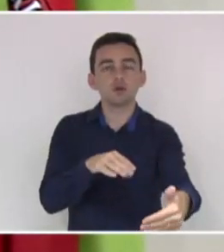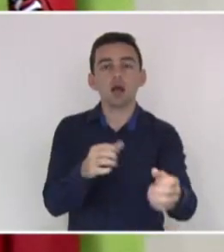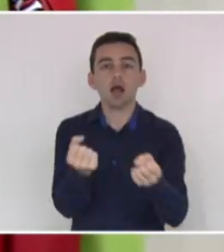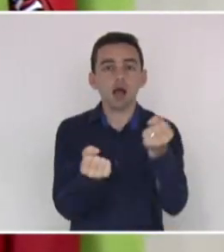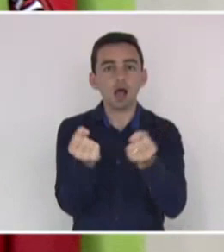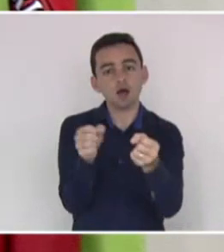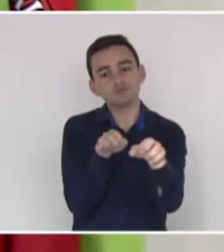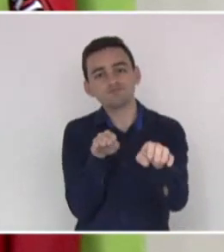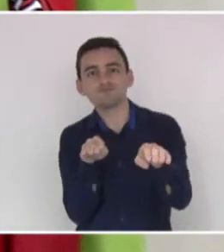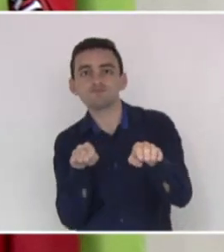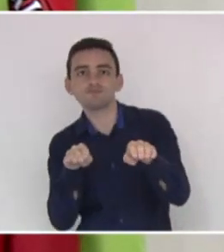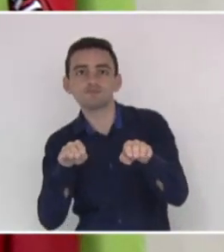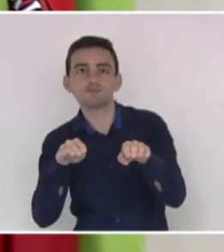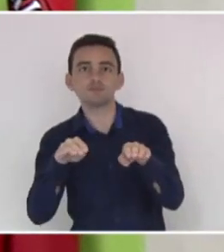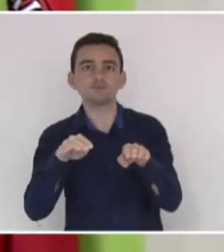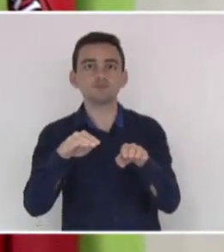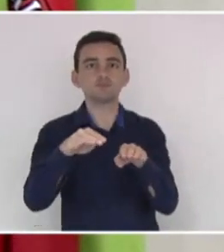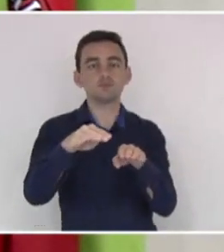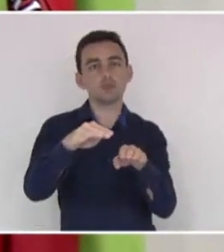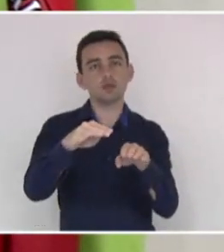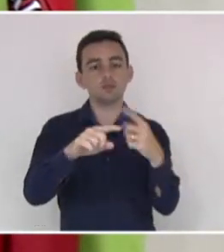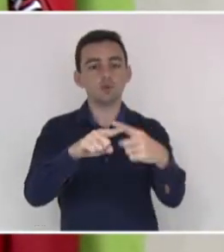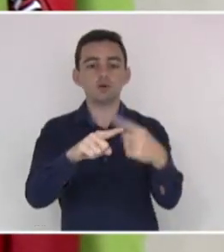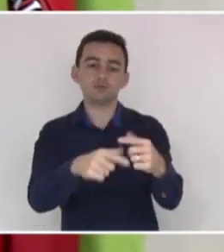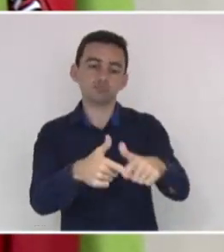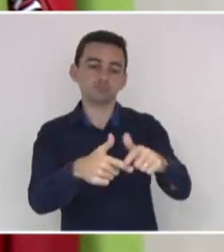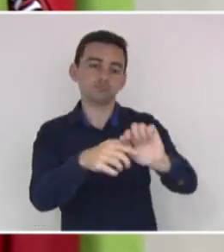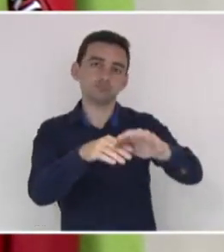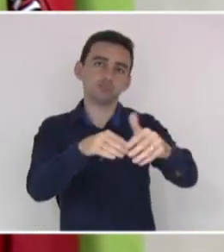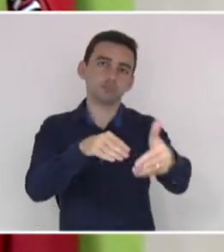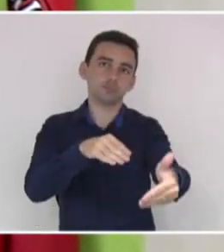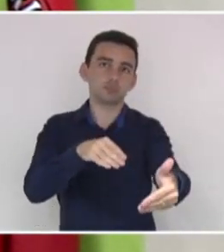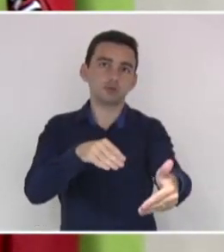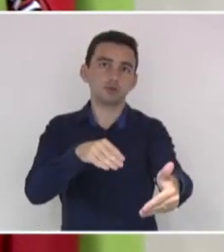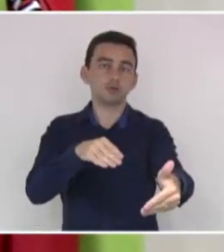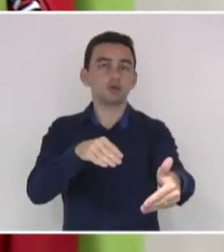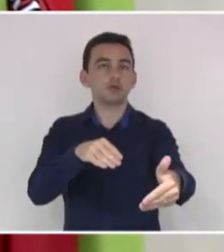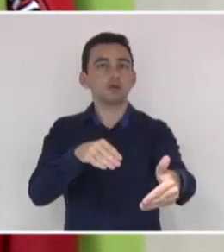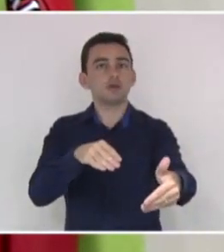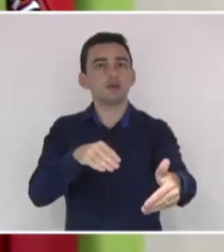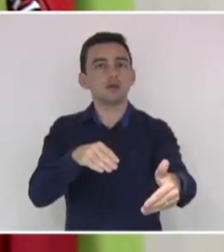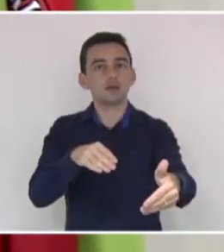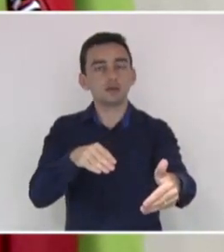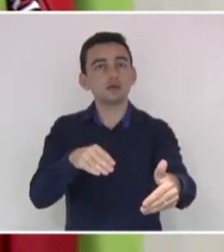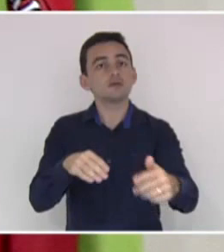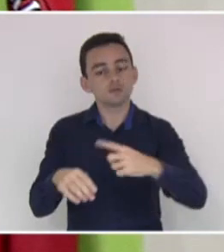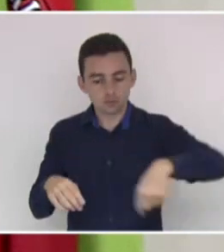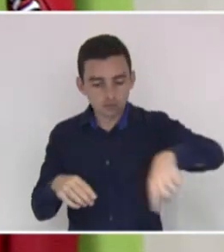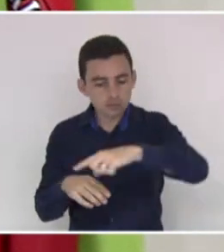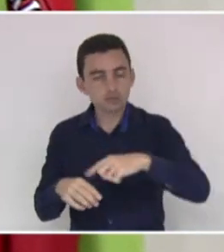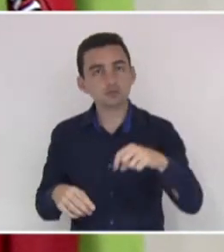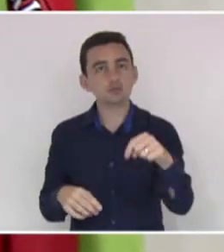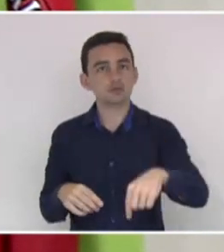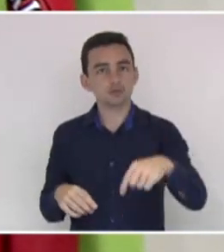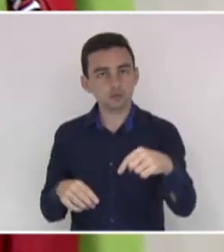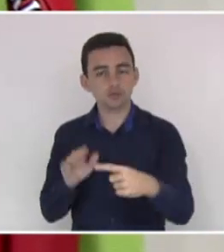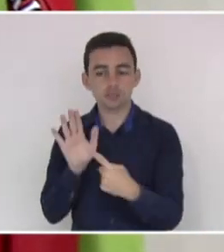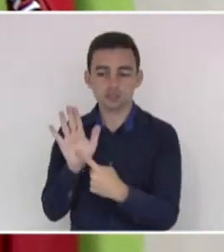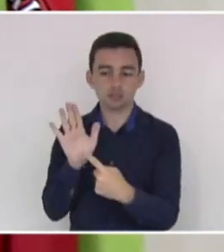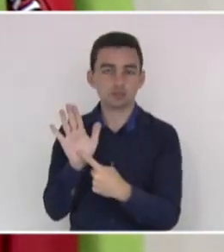pista, exatamente no quilômetro 28. Por isso, nós estamos aqui também, através da indicação